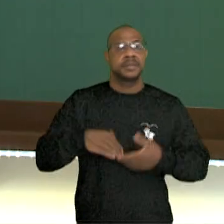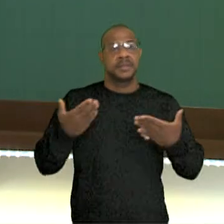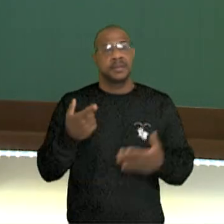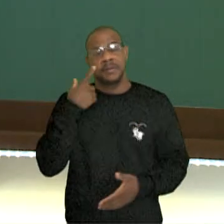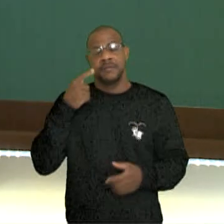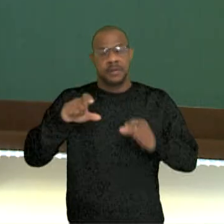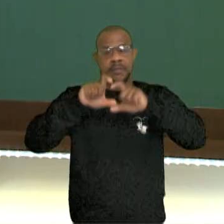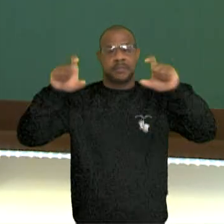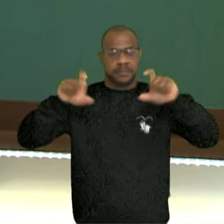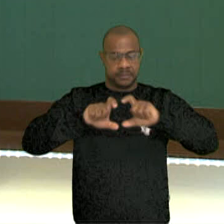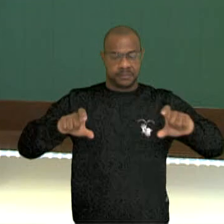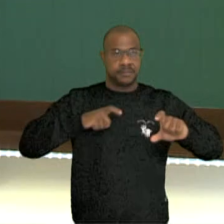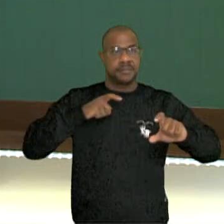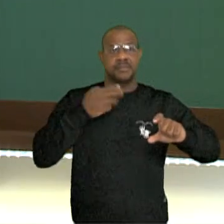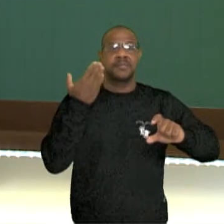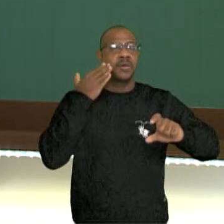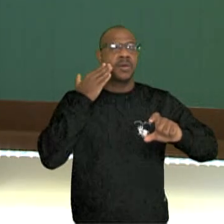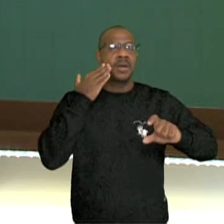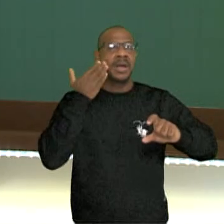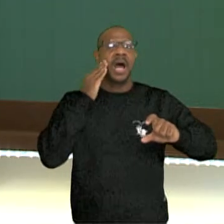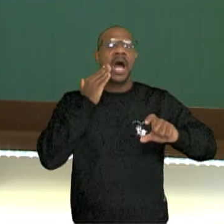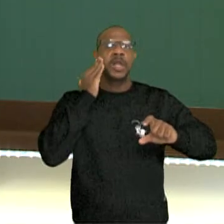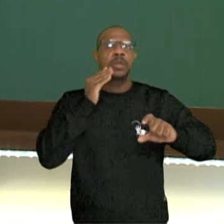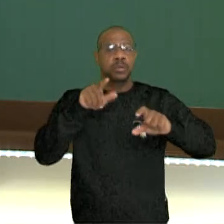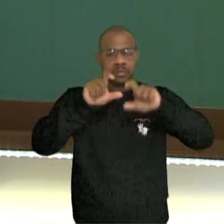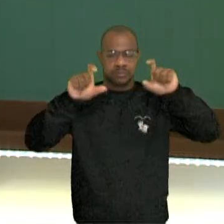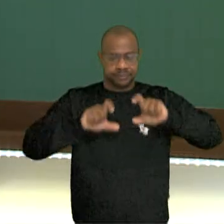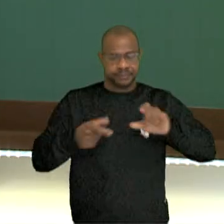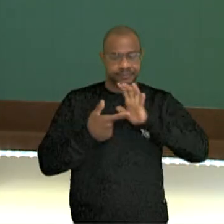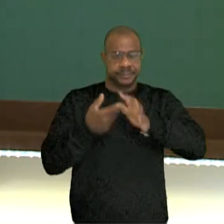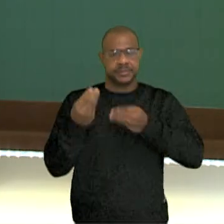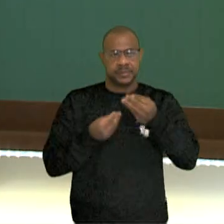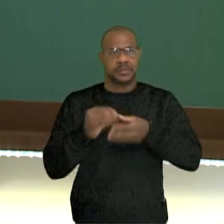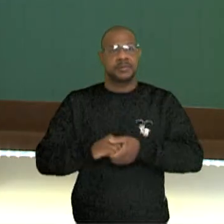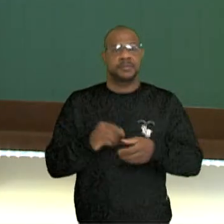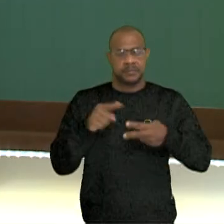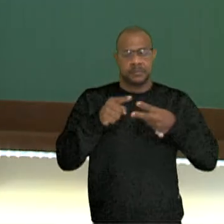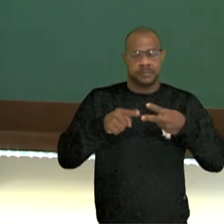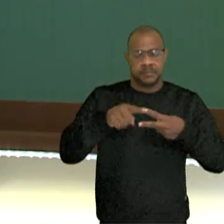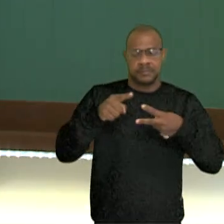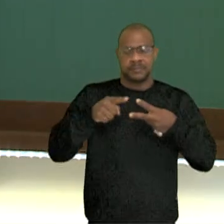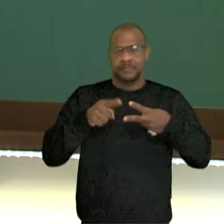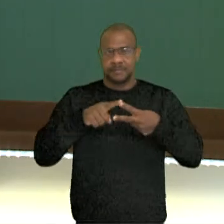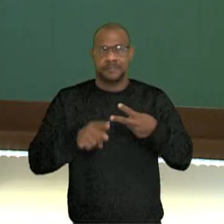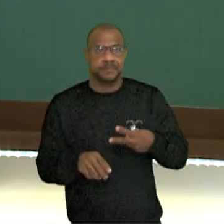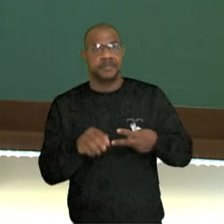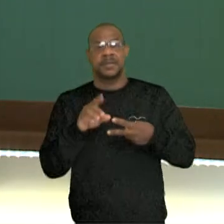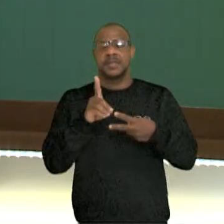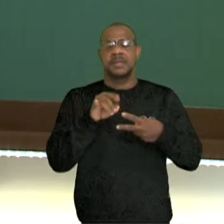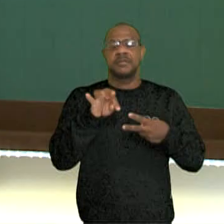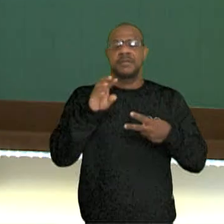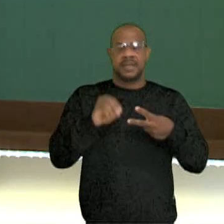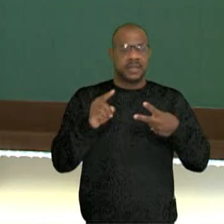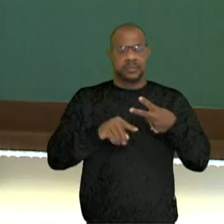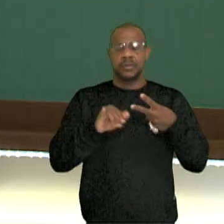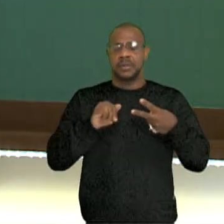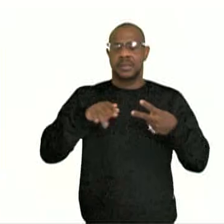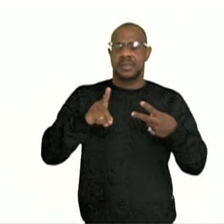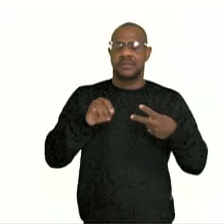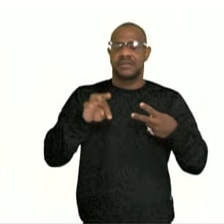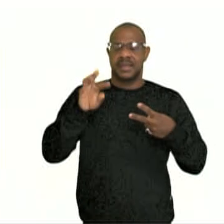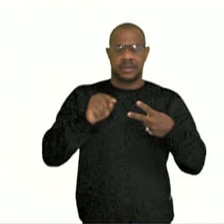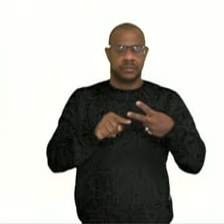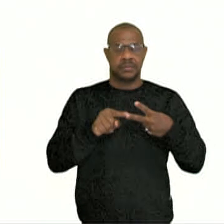o trecho abaixo, né, em que nós apresentamos então o uso do discurso direto e depois como ficaria o mesmo trecho no